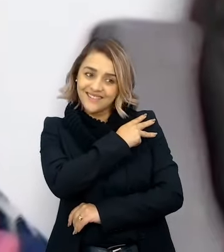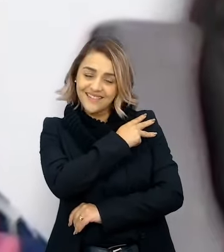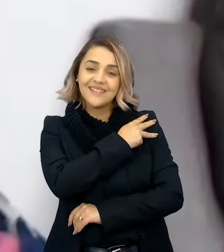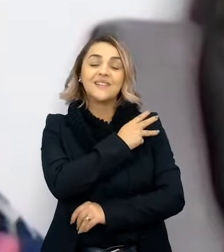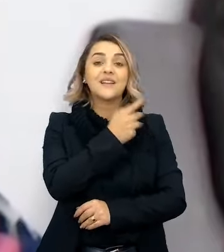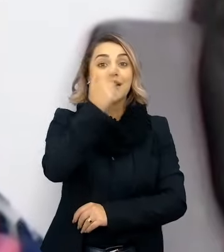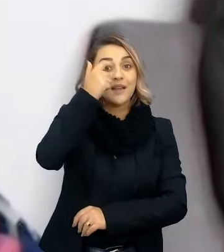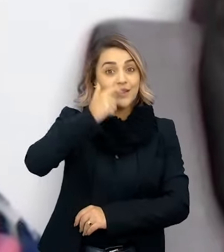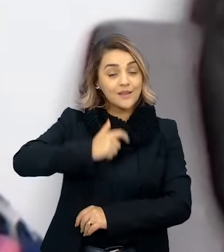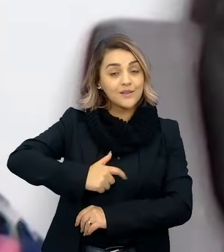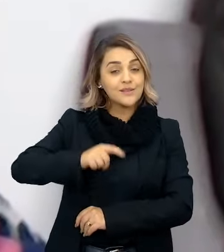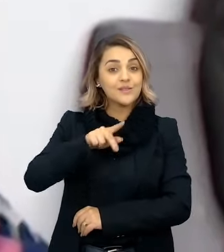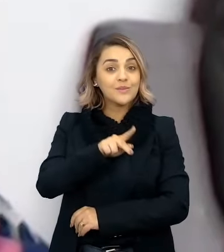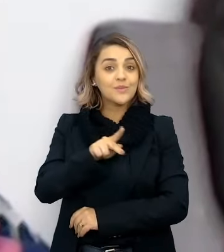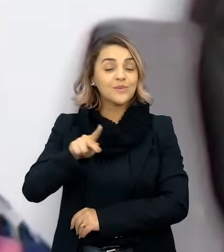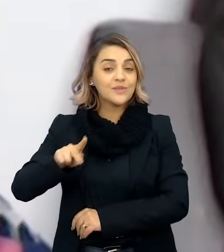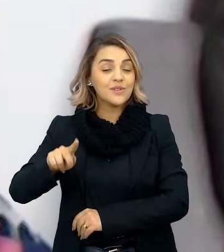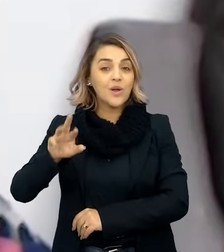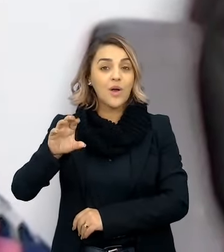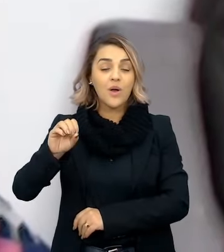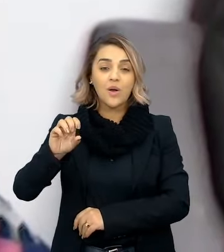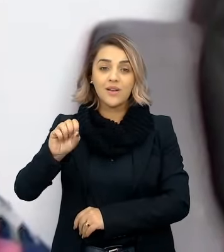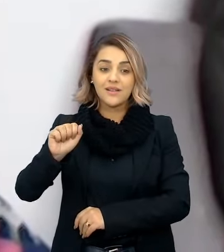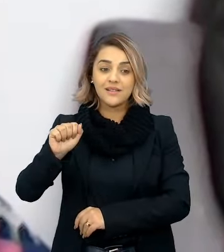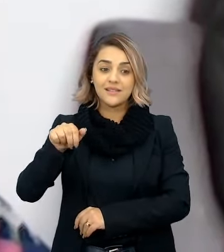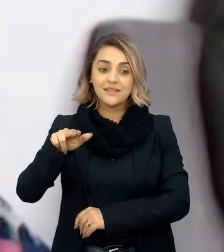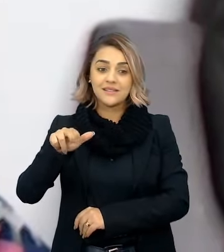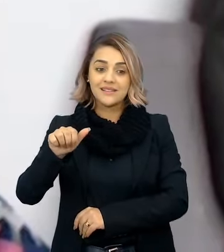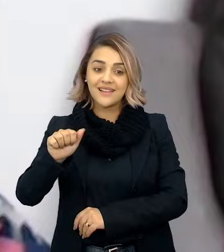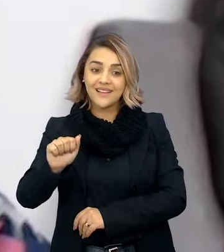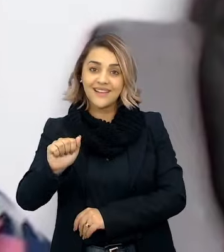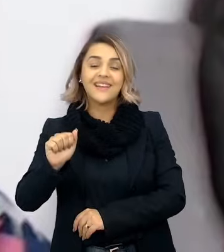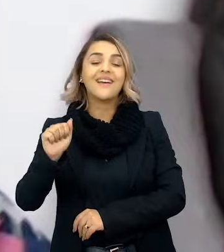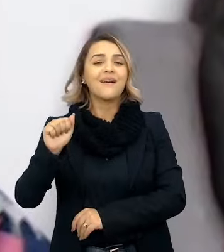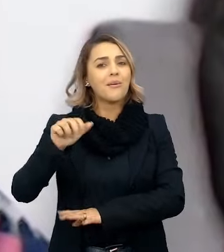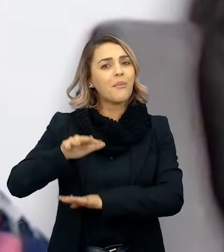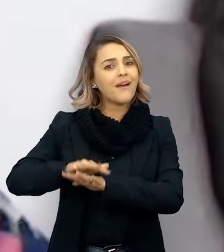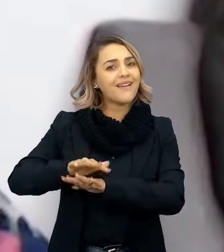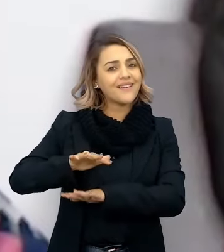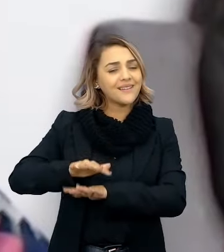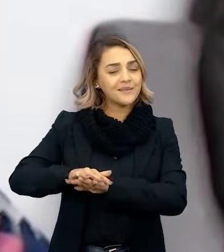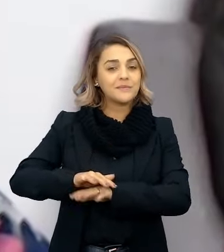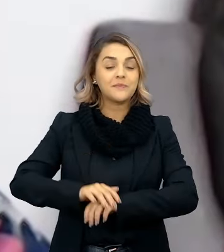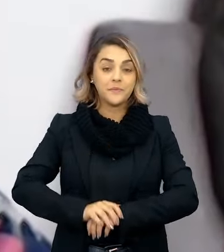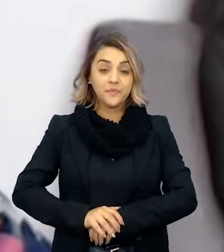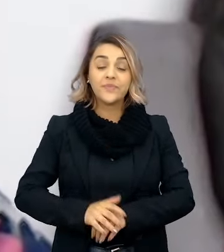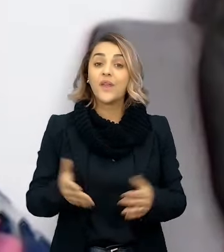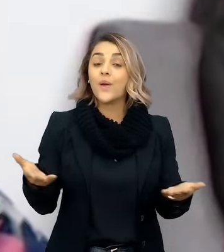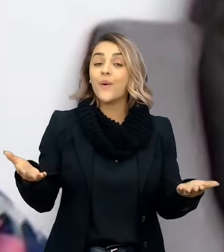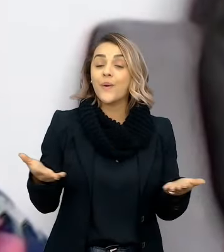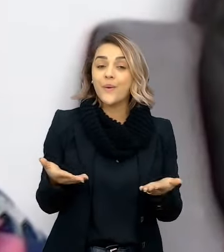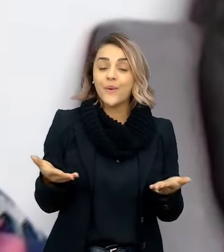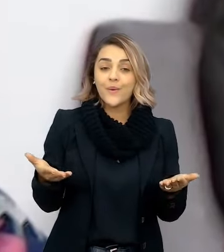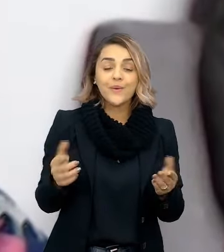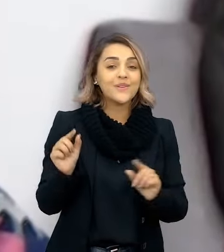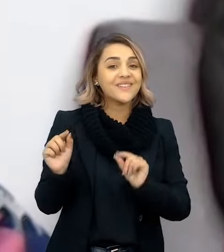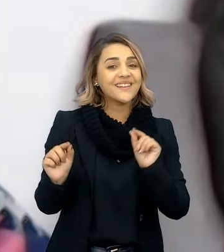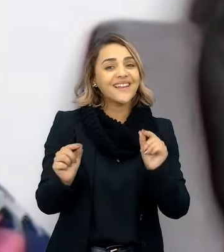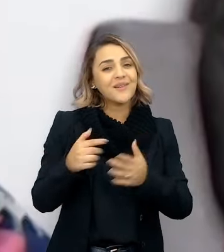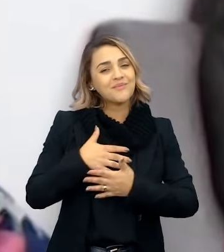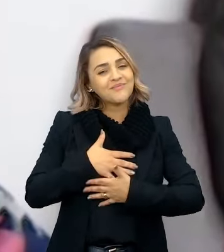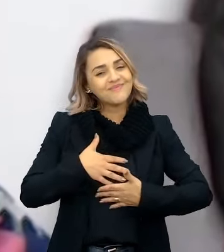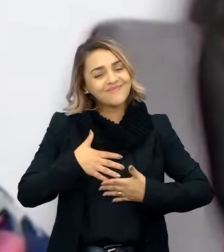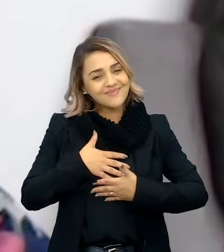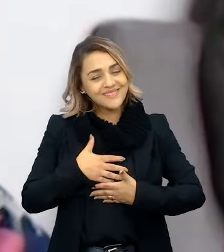Eu sou professora Rosana, professora de matemática da rede, e hoje eu tenho o prazer, a honra de estar aqui